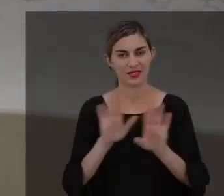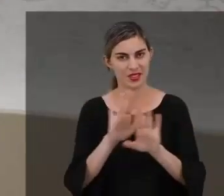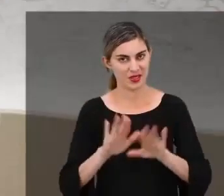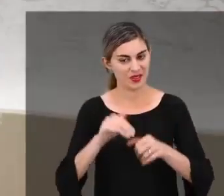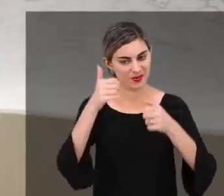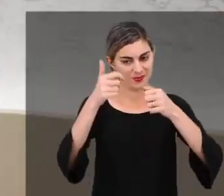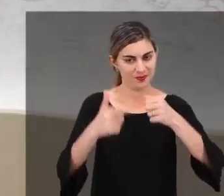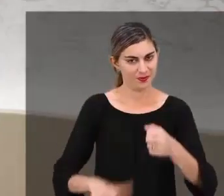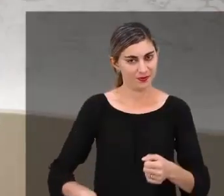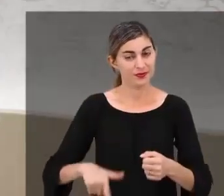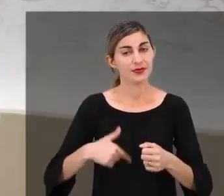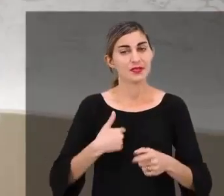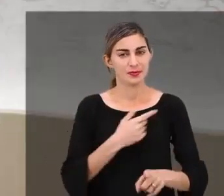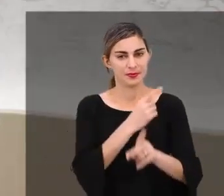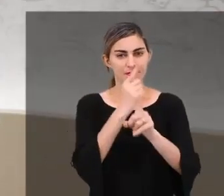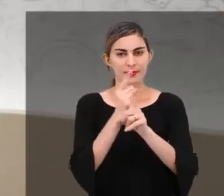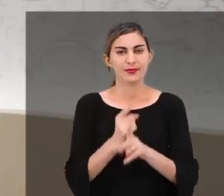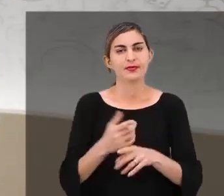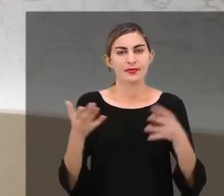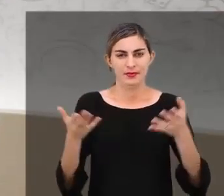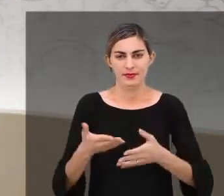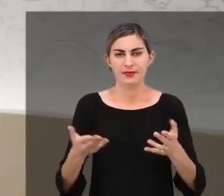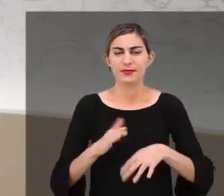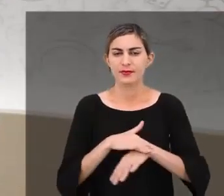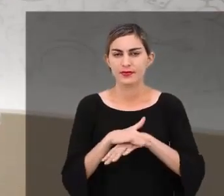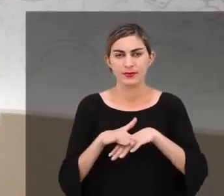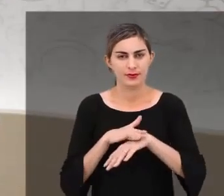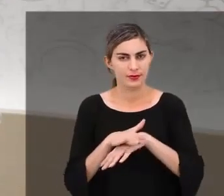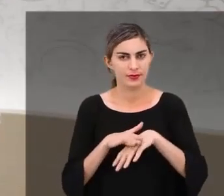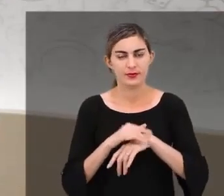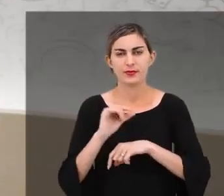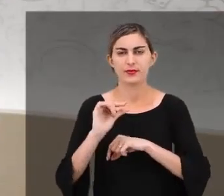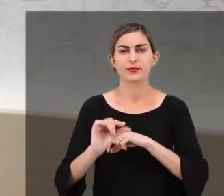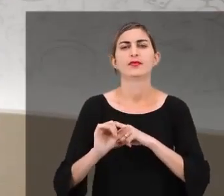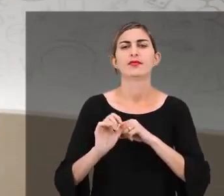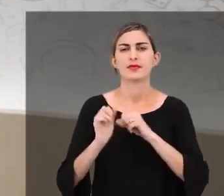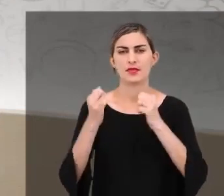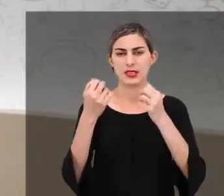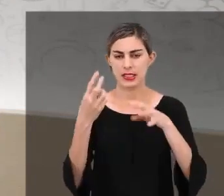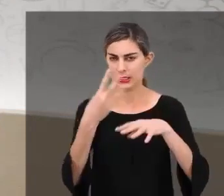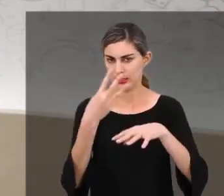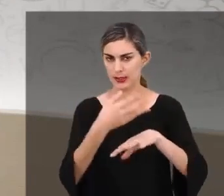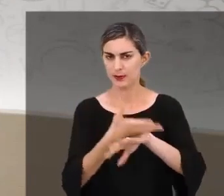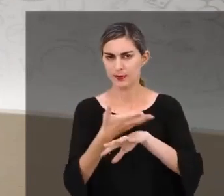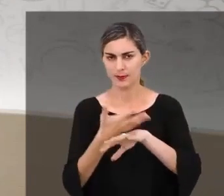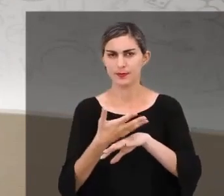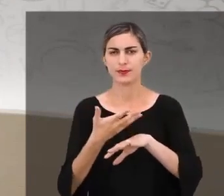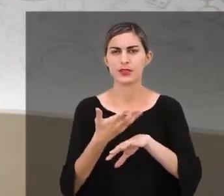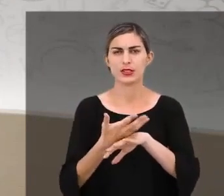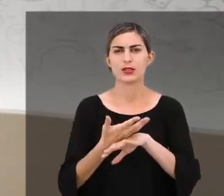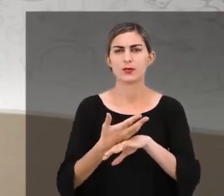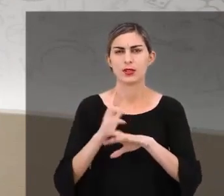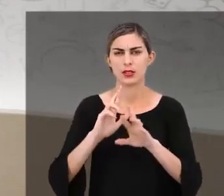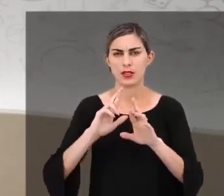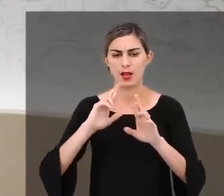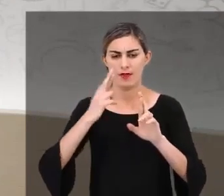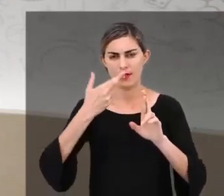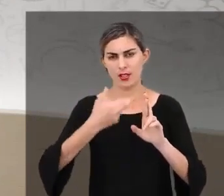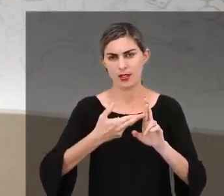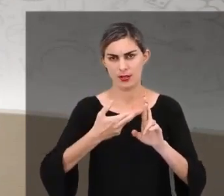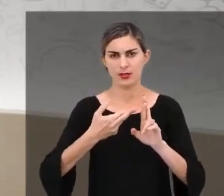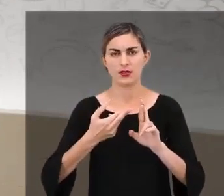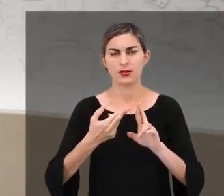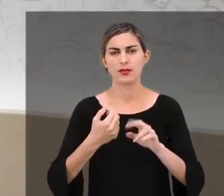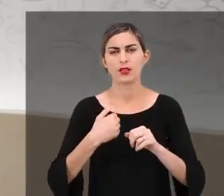Olá novamente, mais um encontro e desta vez vamos conversar um pouco sobre a terceira competência da disciplina Serviço de Referência, a